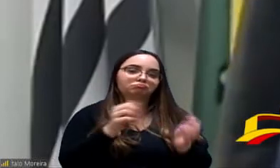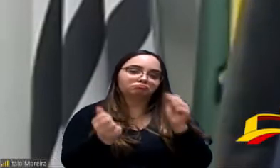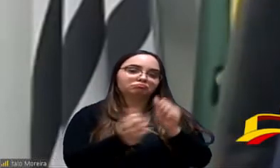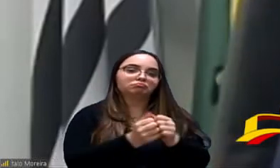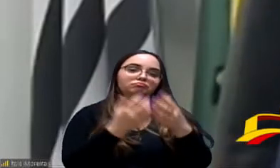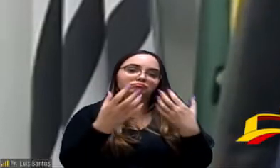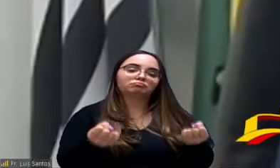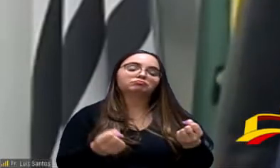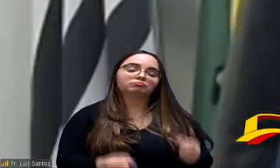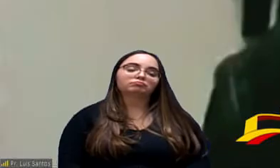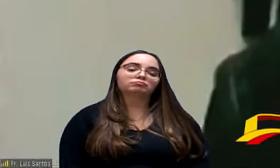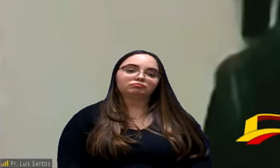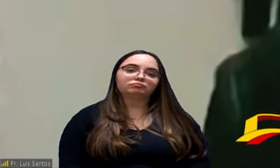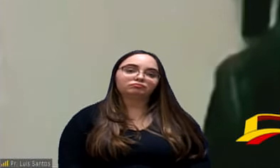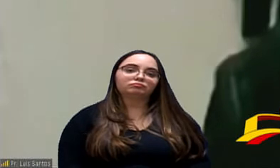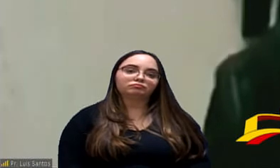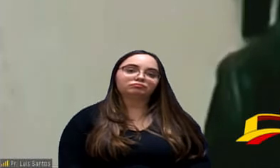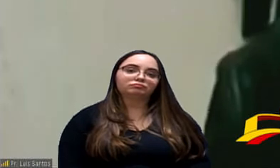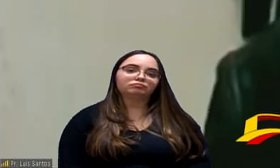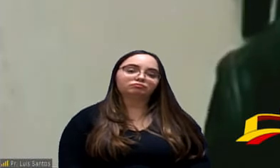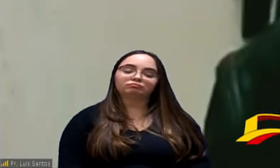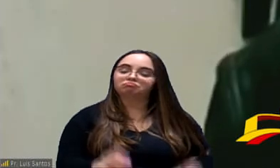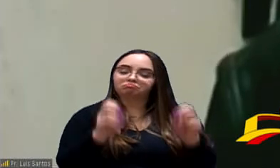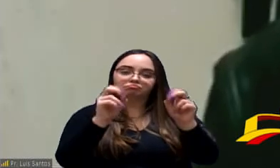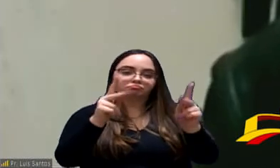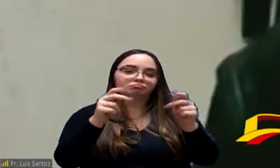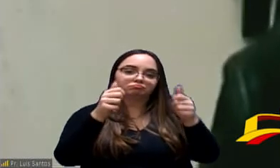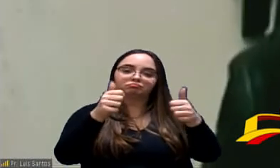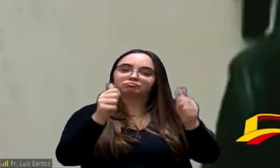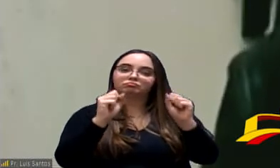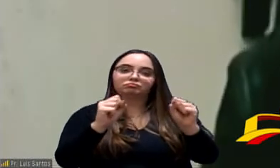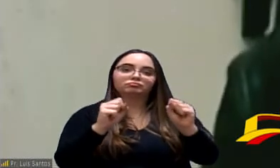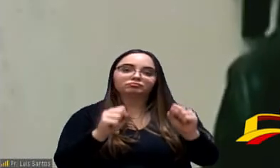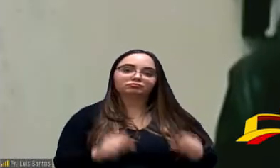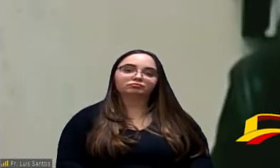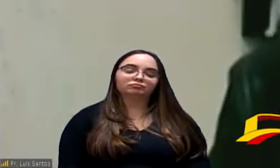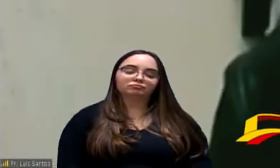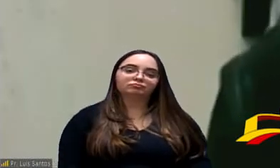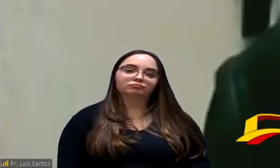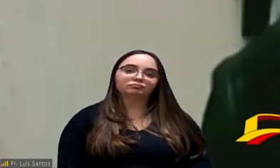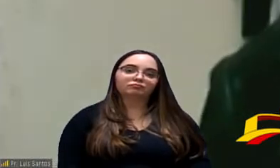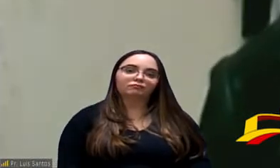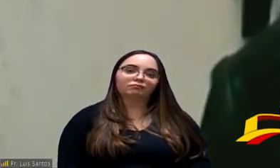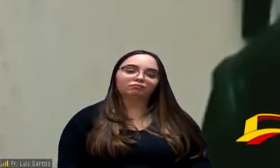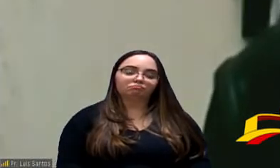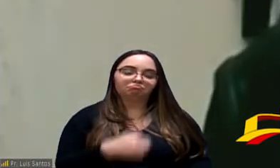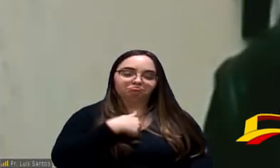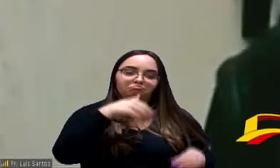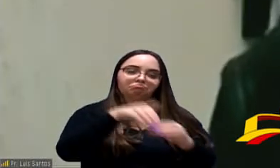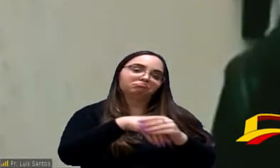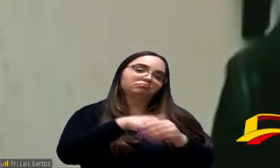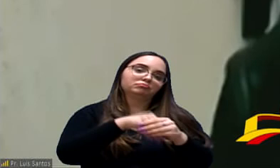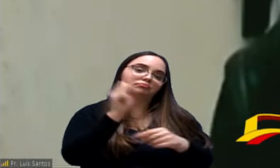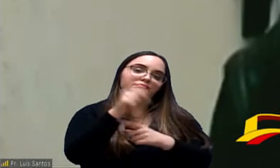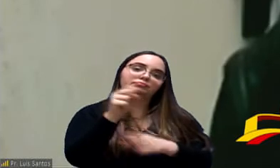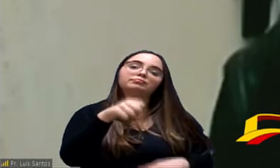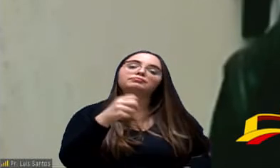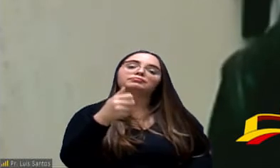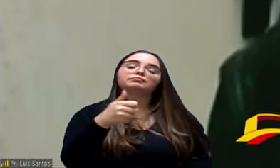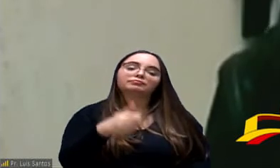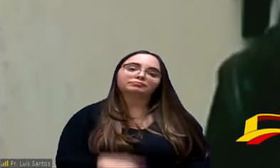senhor. Mas a gente tudo bem. Então, tudo bem, eu estou votando favoravelmente